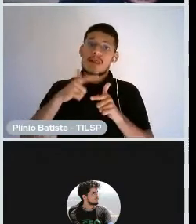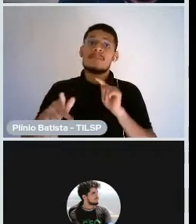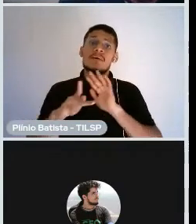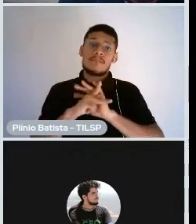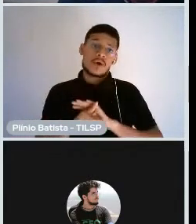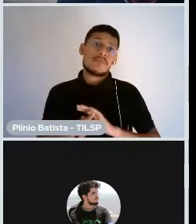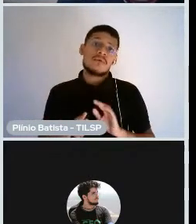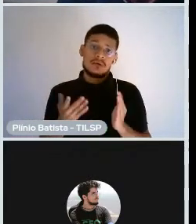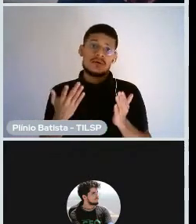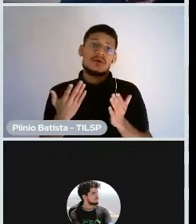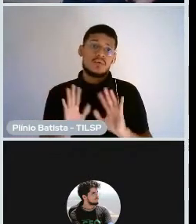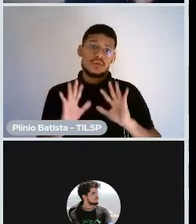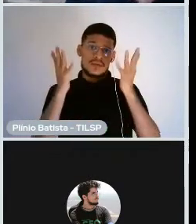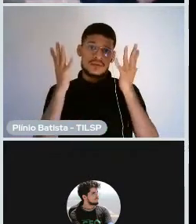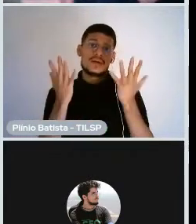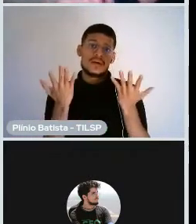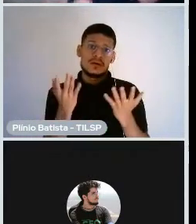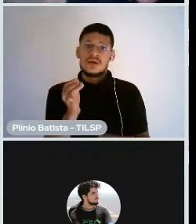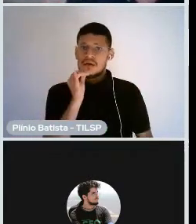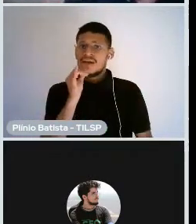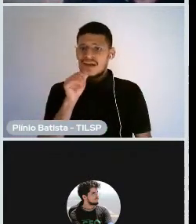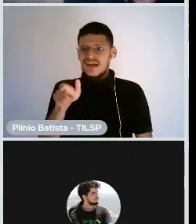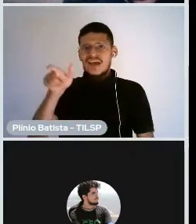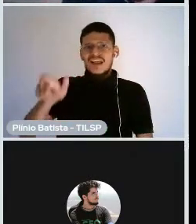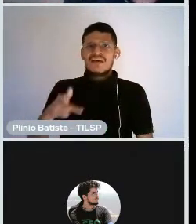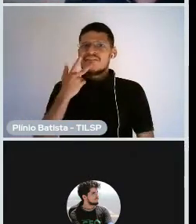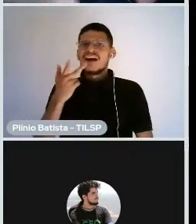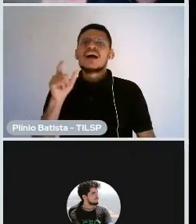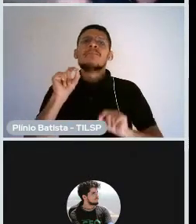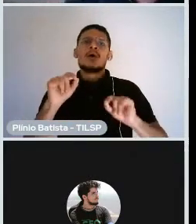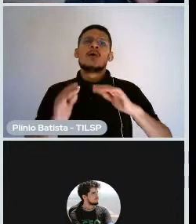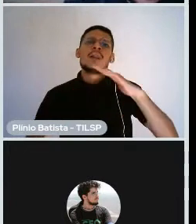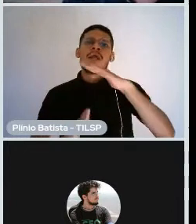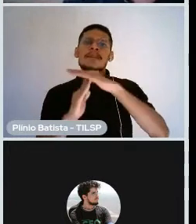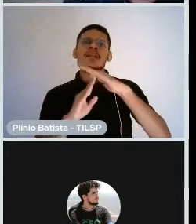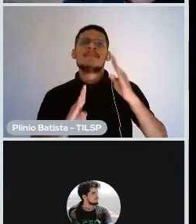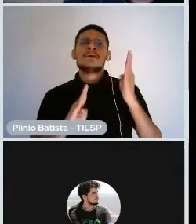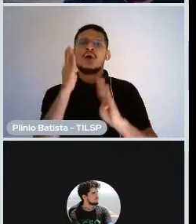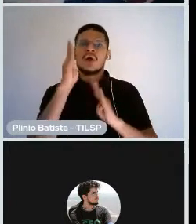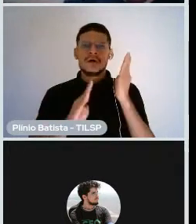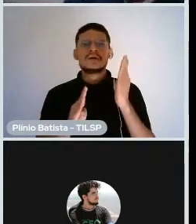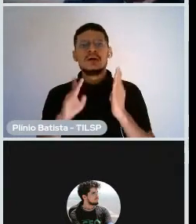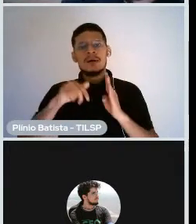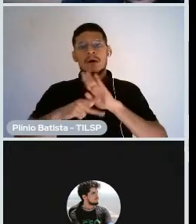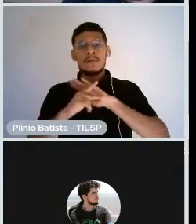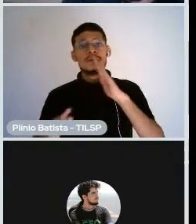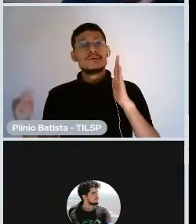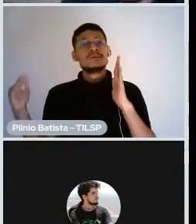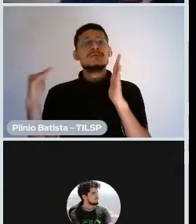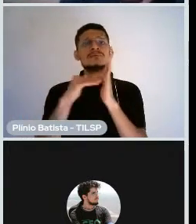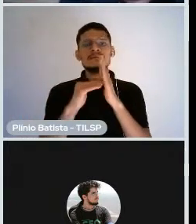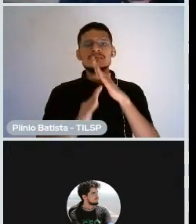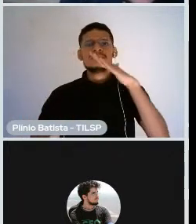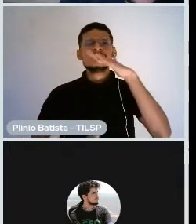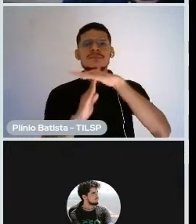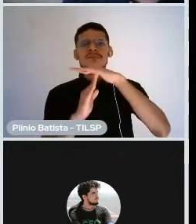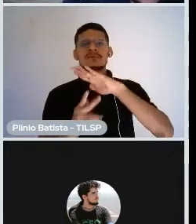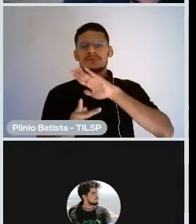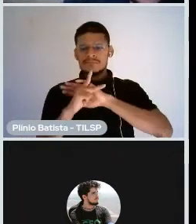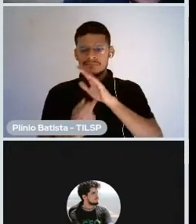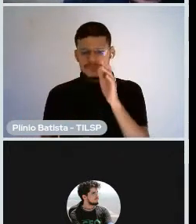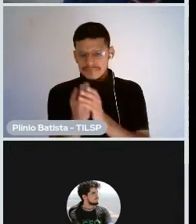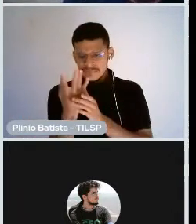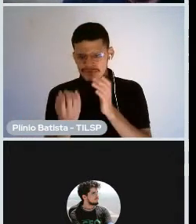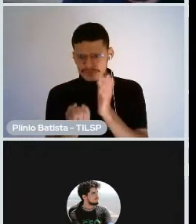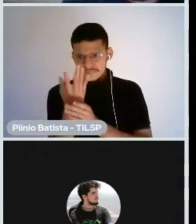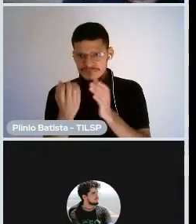disso. Tá? Que aí é o que ele chamava de limite biológico, que aí seria quando a gente alcançaria o nosso limite, o limite de produção para alimentar a